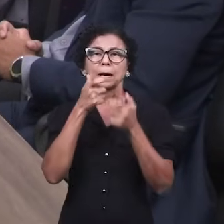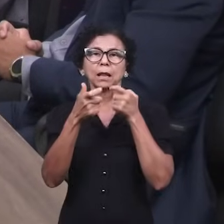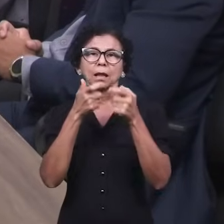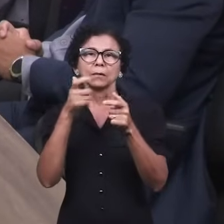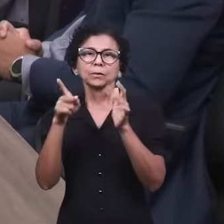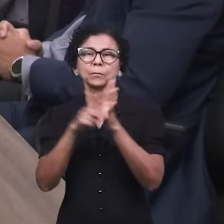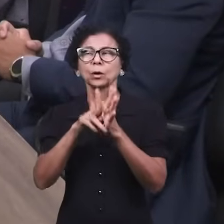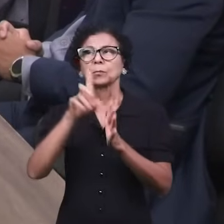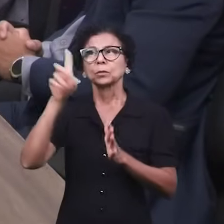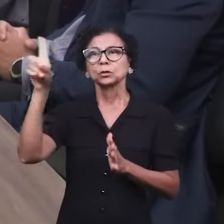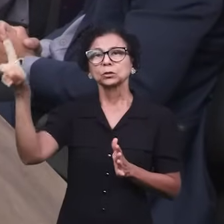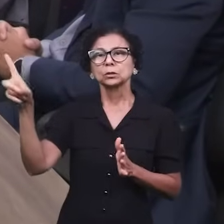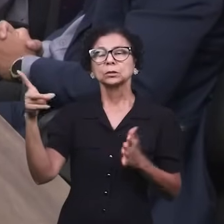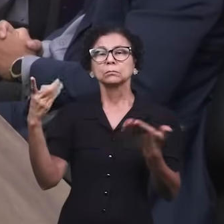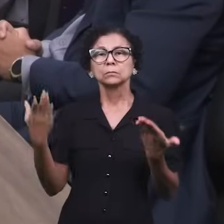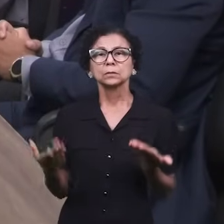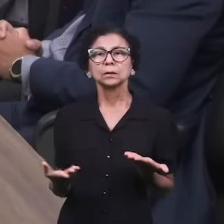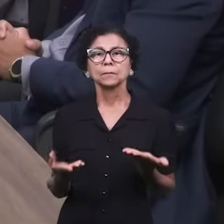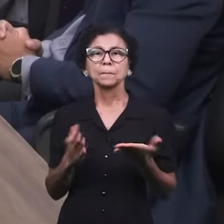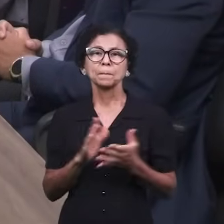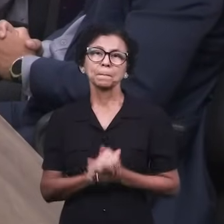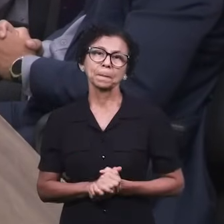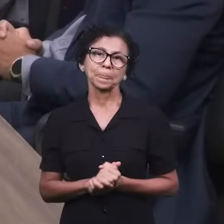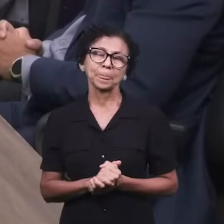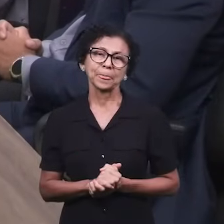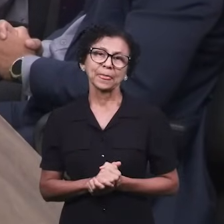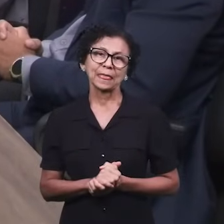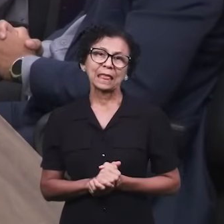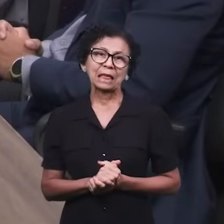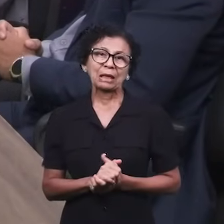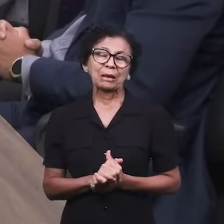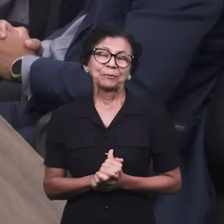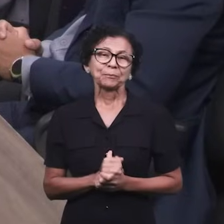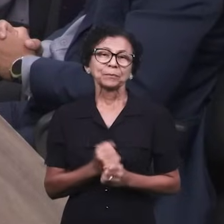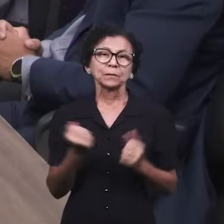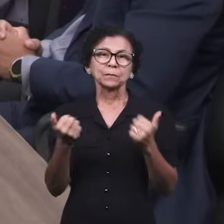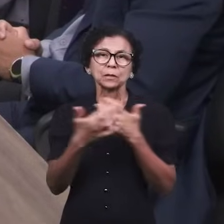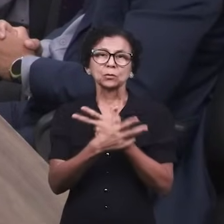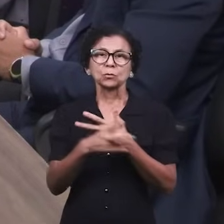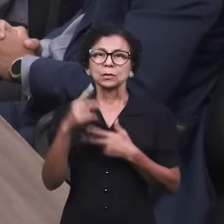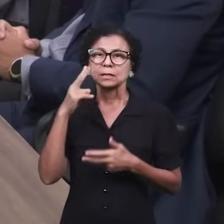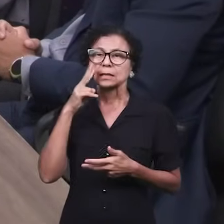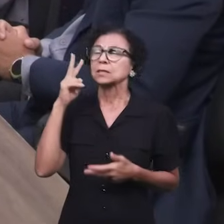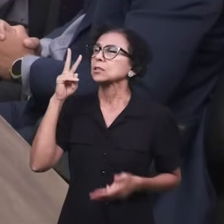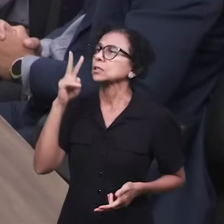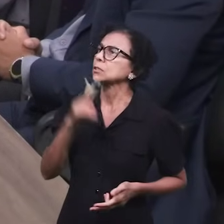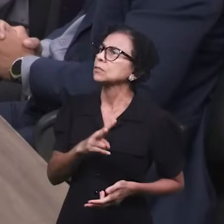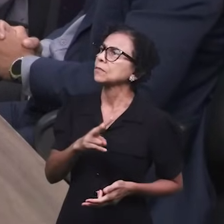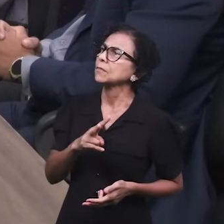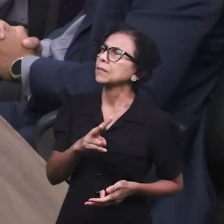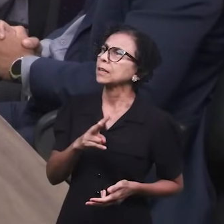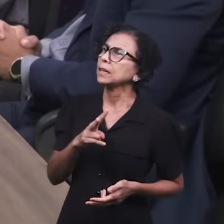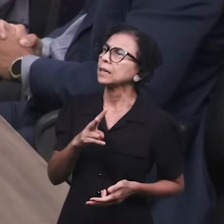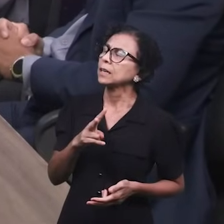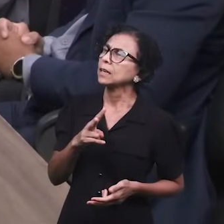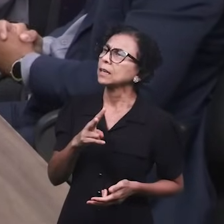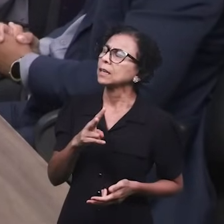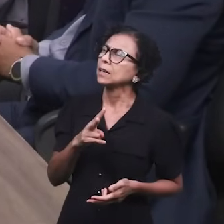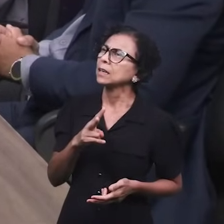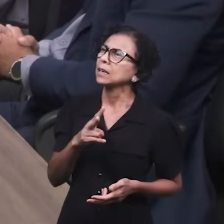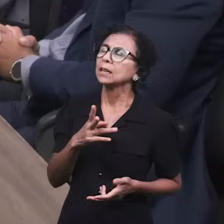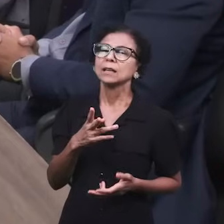que aquilo que se vê não foi feito do que é aparente. Então aqui está realmente uma prova de